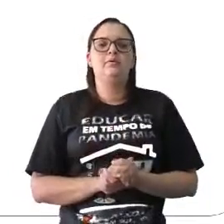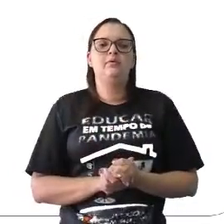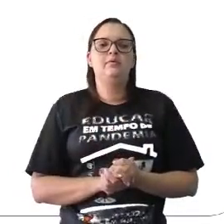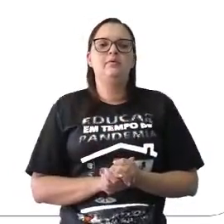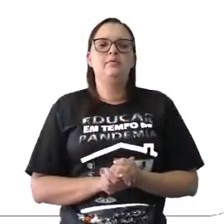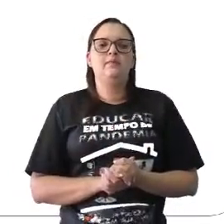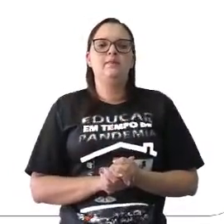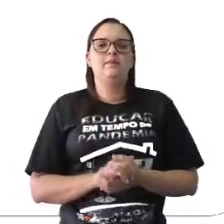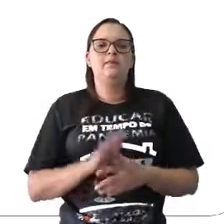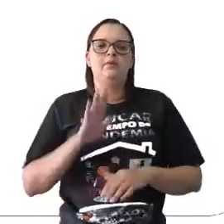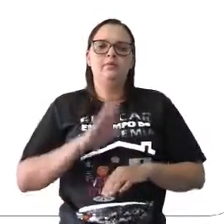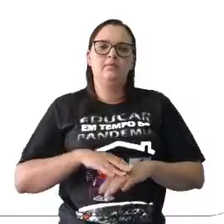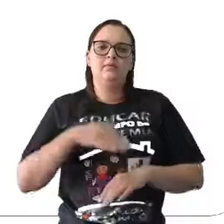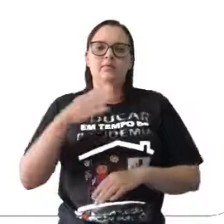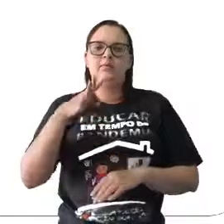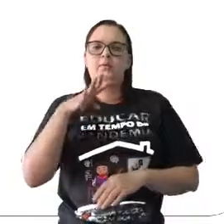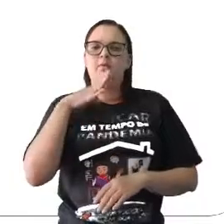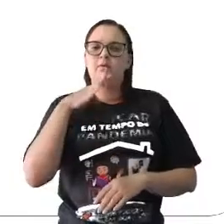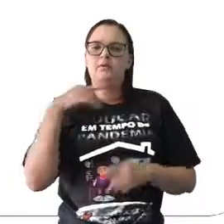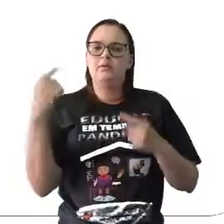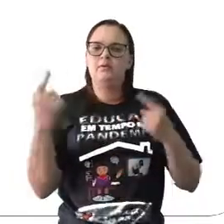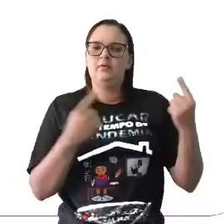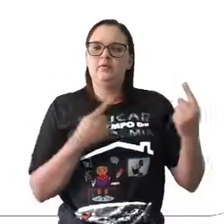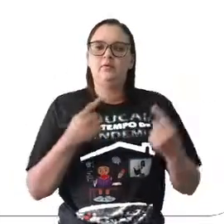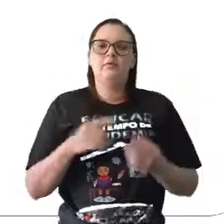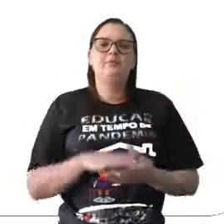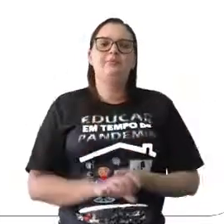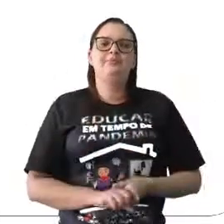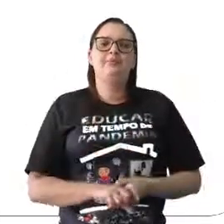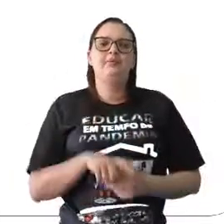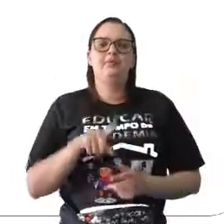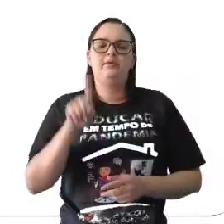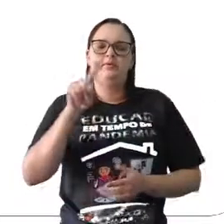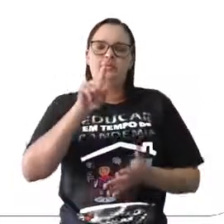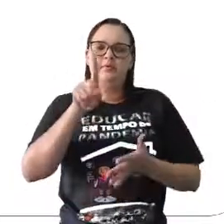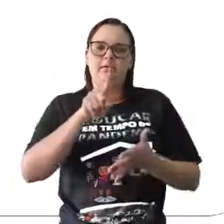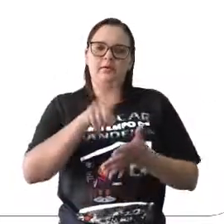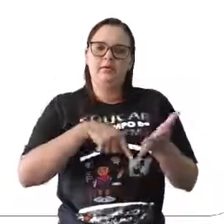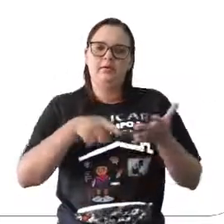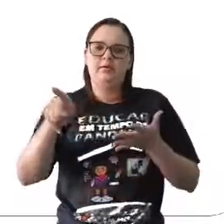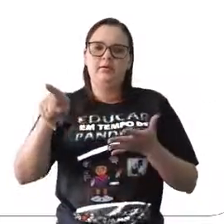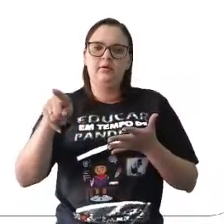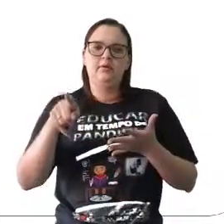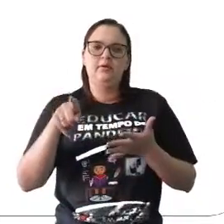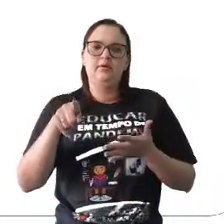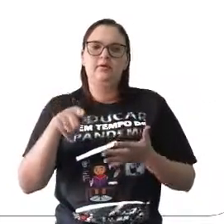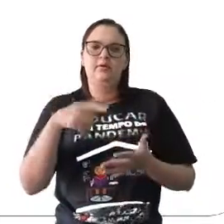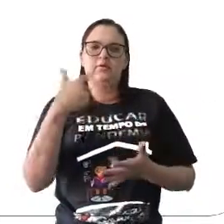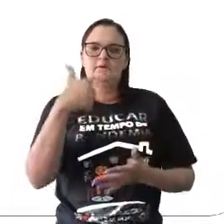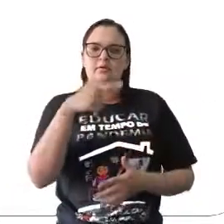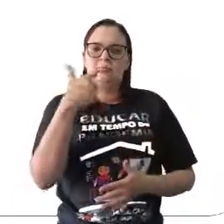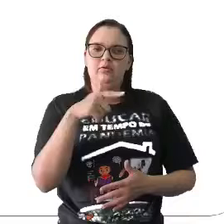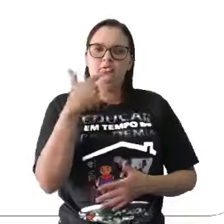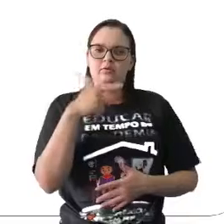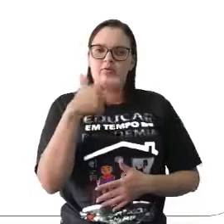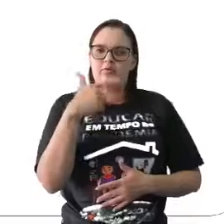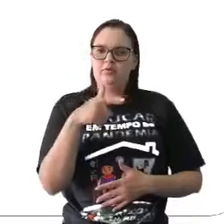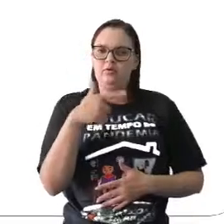para aumentar a área de conhecimento. Então aí vocês vão marcar a alternativa que contém 2 hormônios